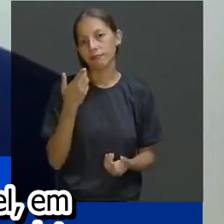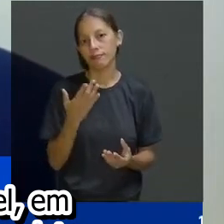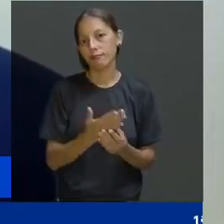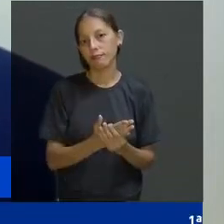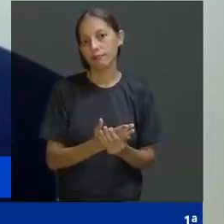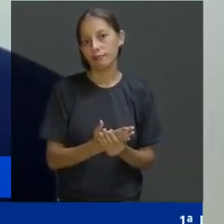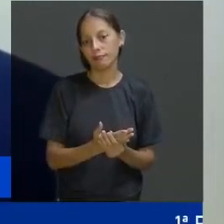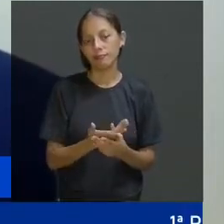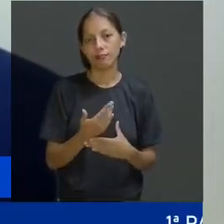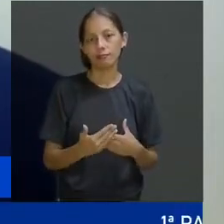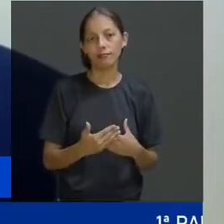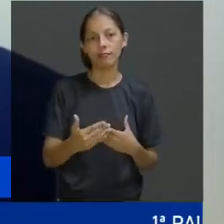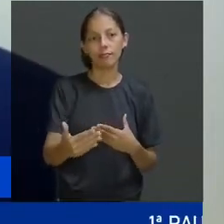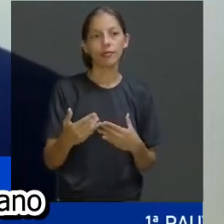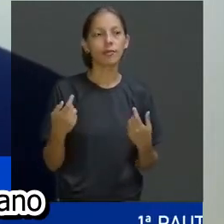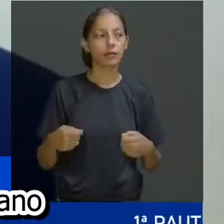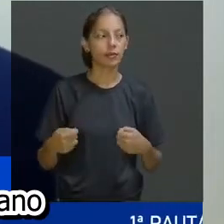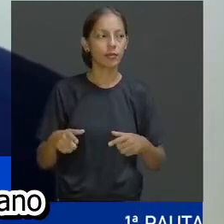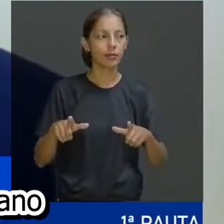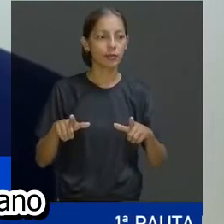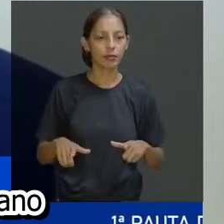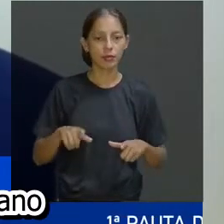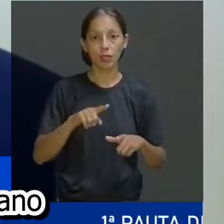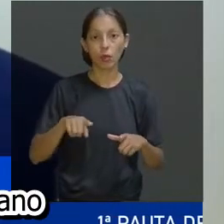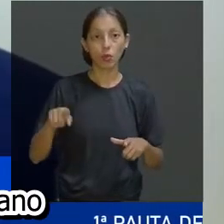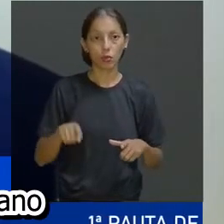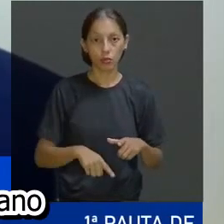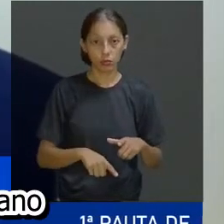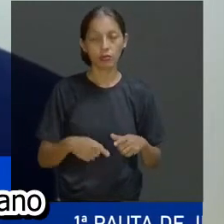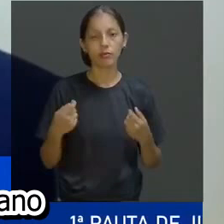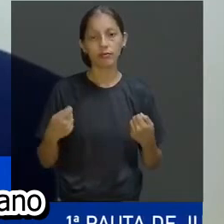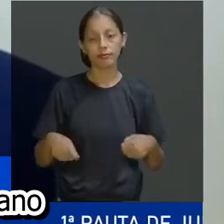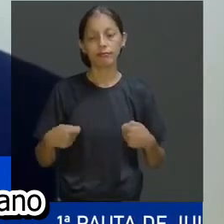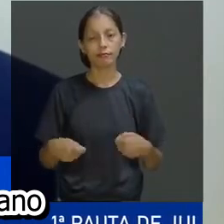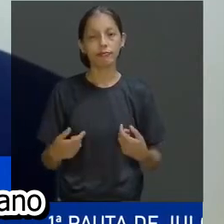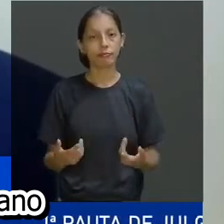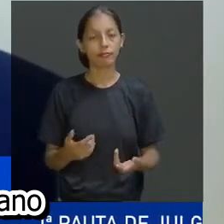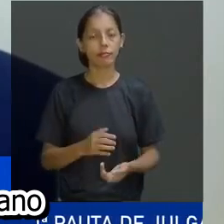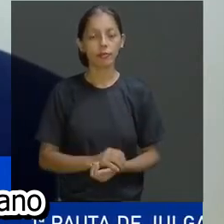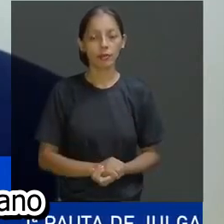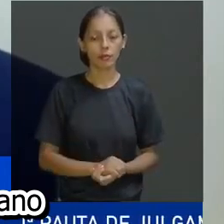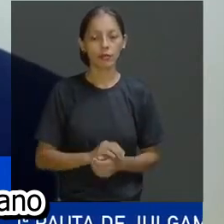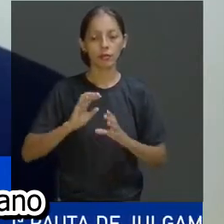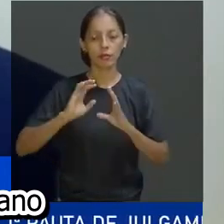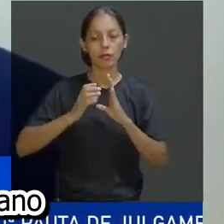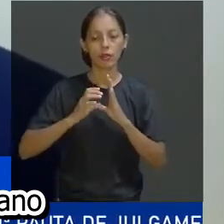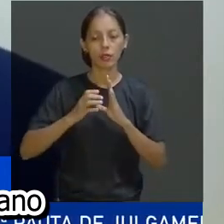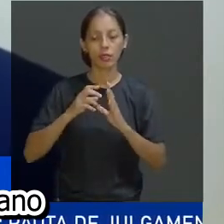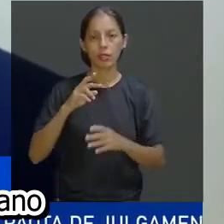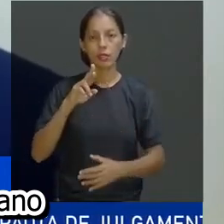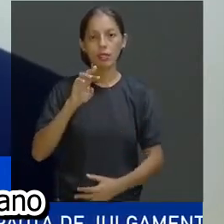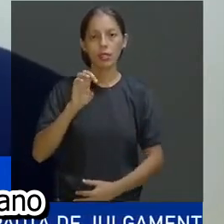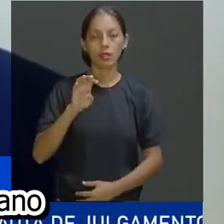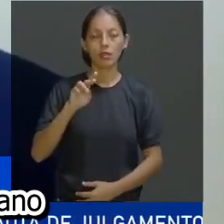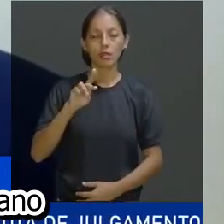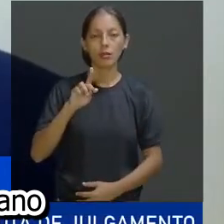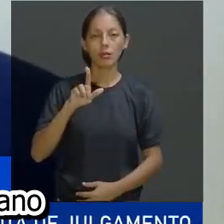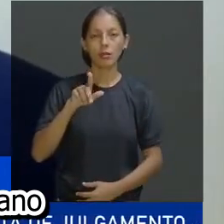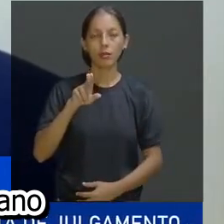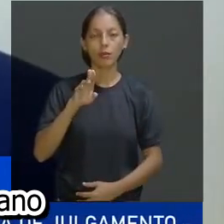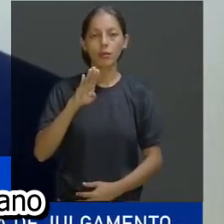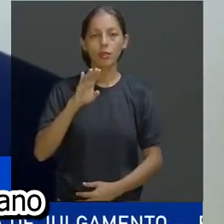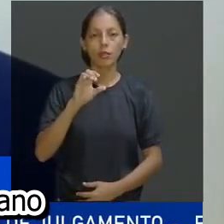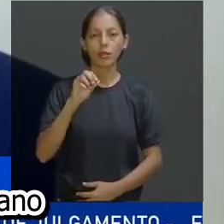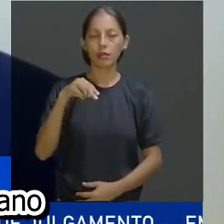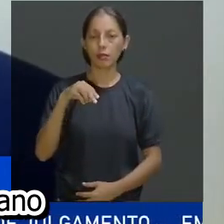do mandato. No caso dos autos, contudo, o Partido Republicano da Ordem Social elegeu um candidato ao